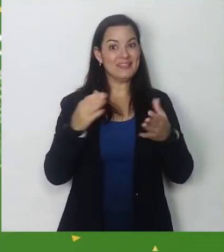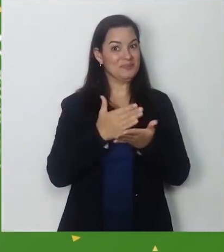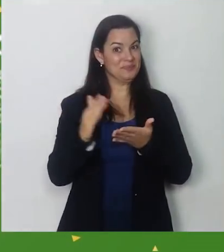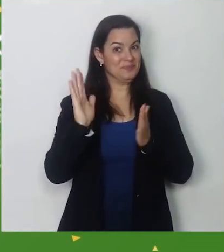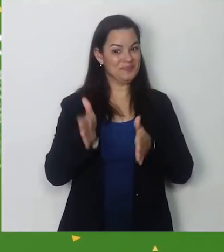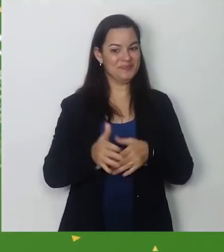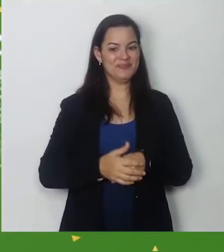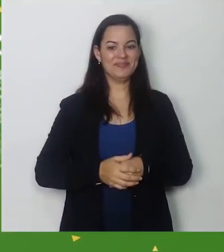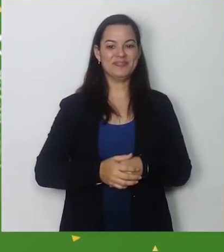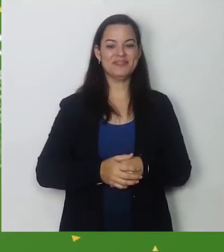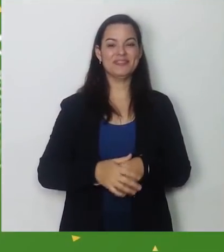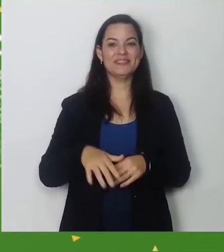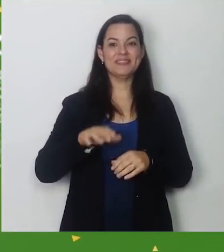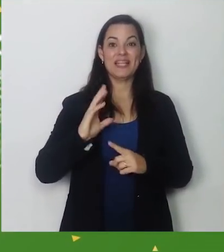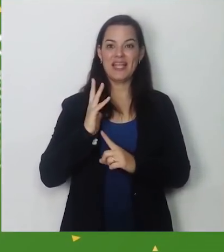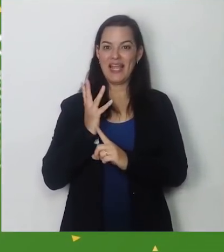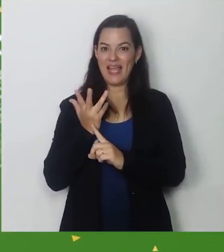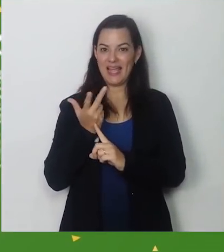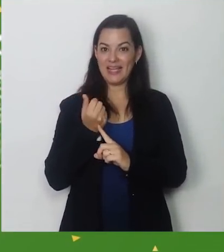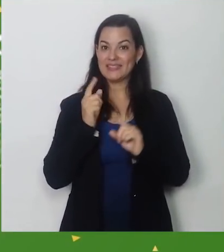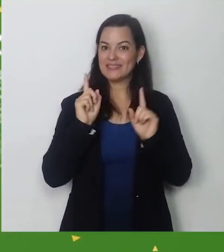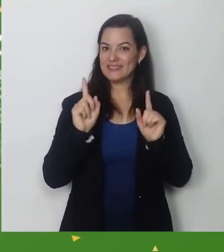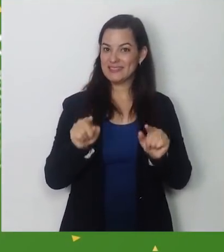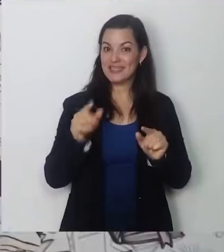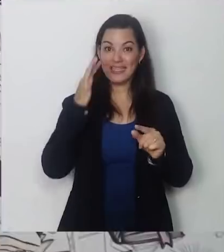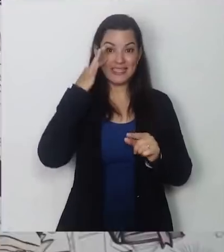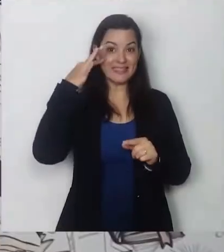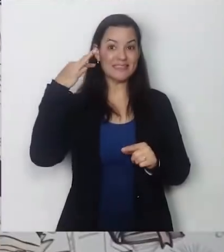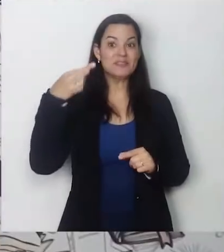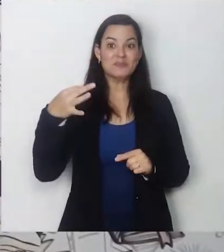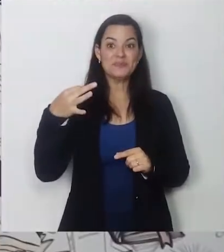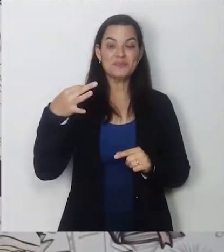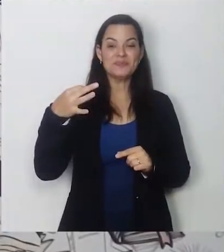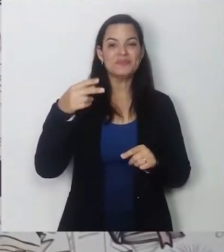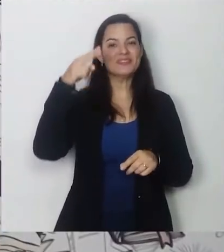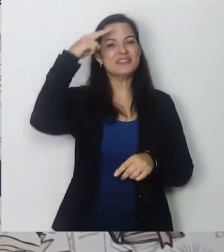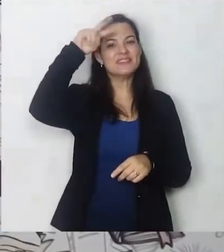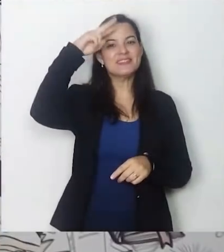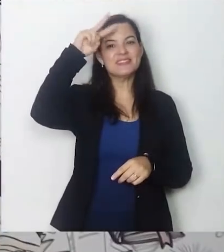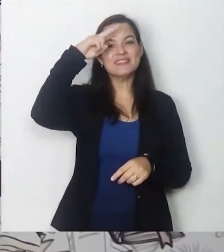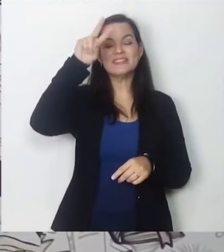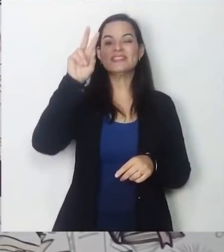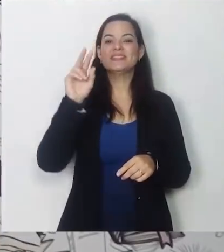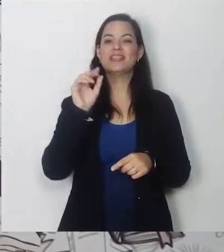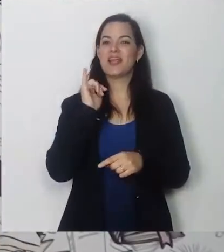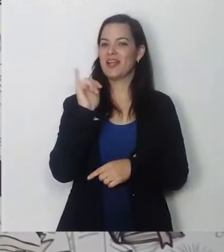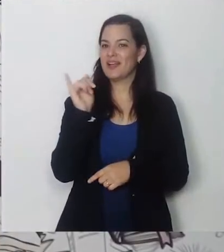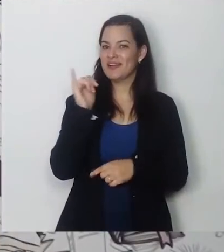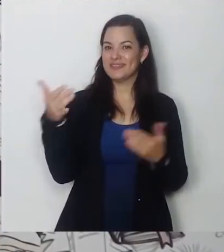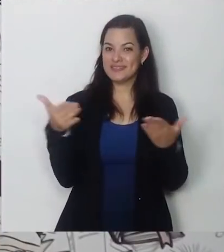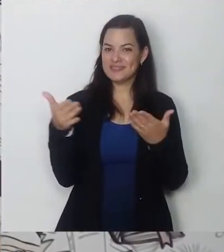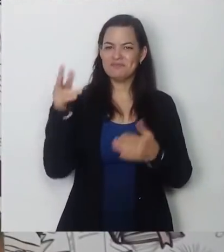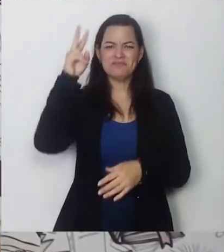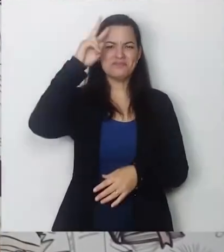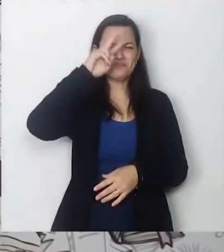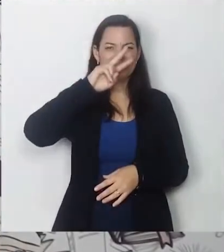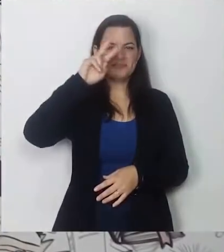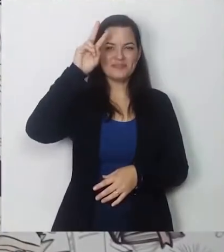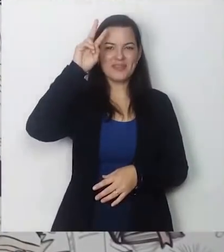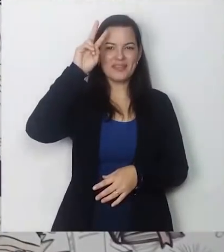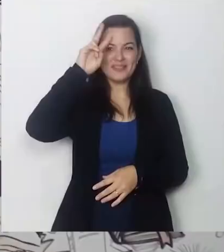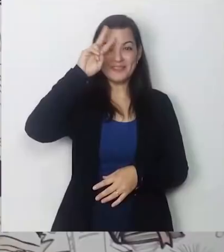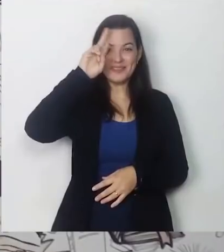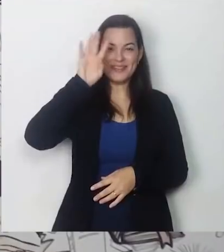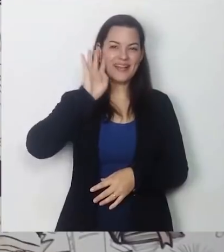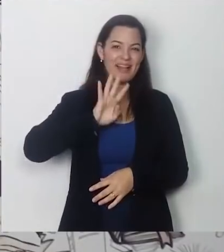começar. Então vamos lá, presta bastante atenção nessa história que eu vou te contar porque ela é muito legal.